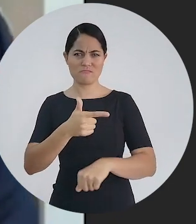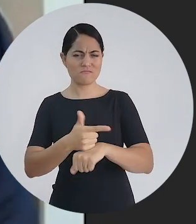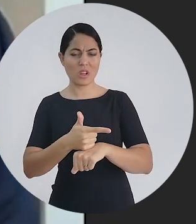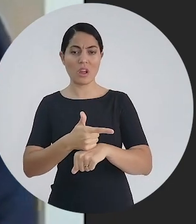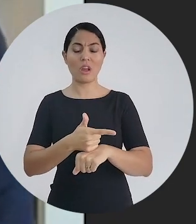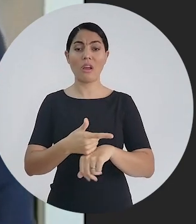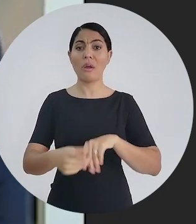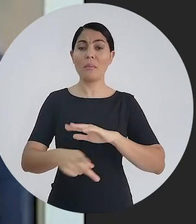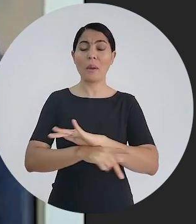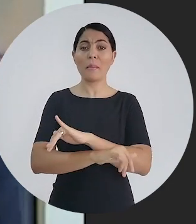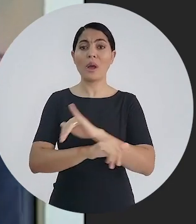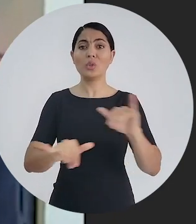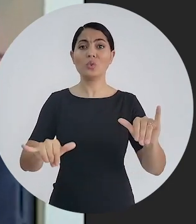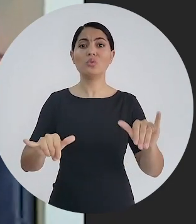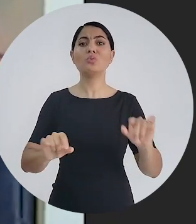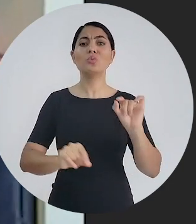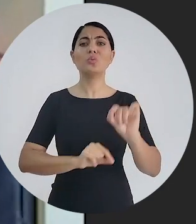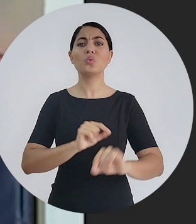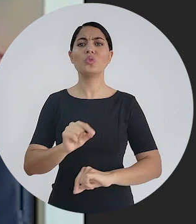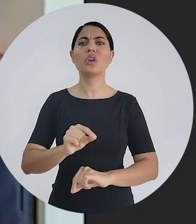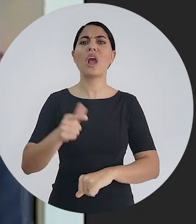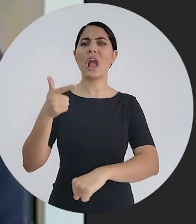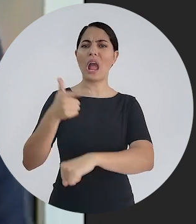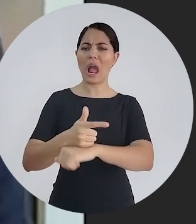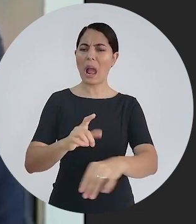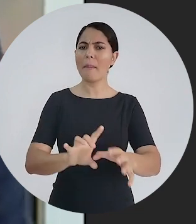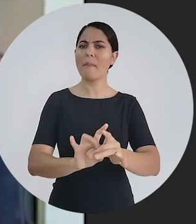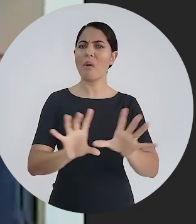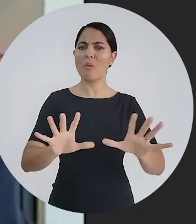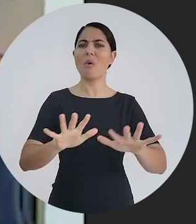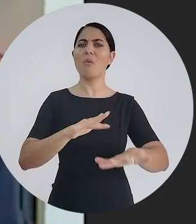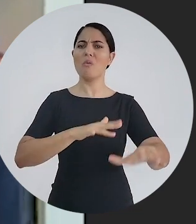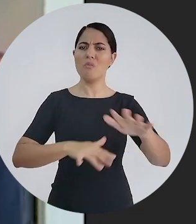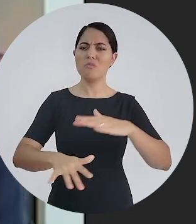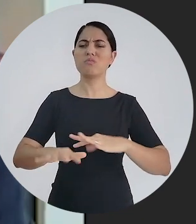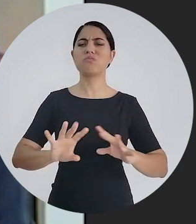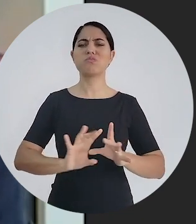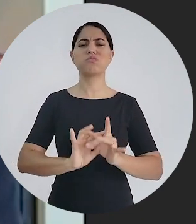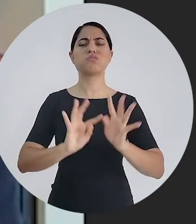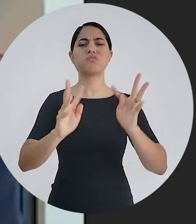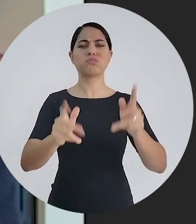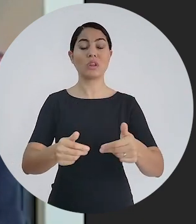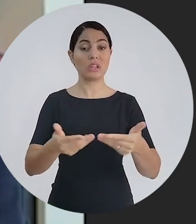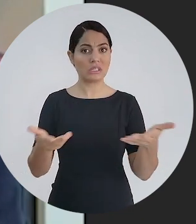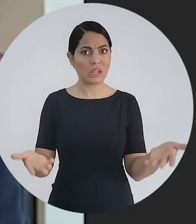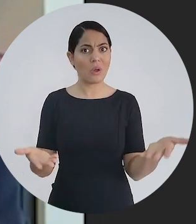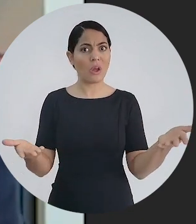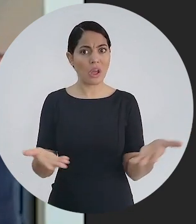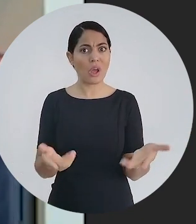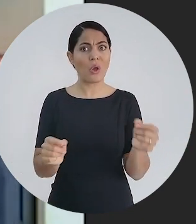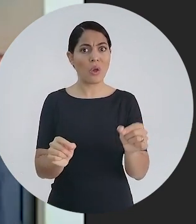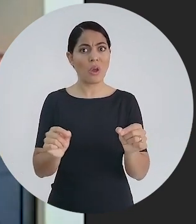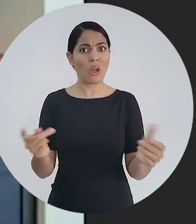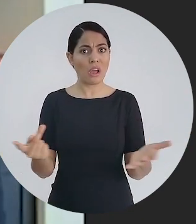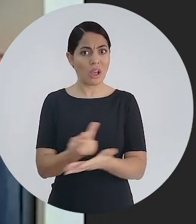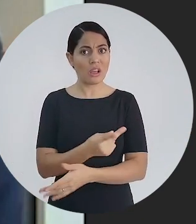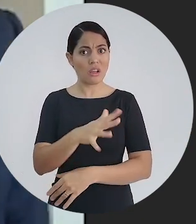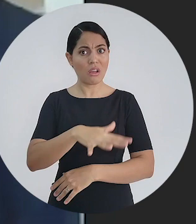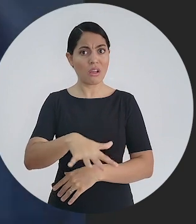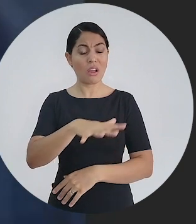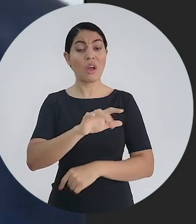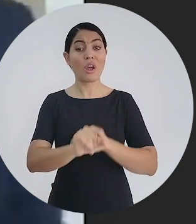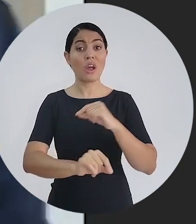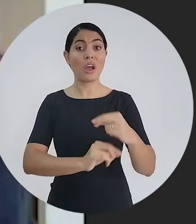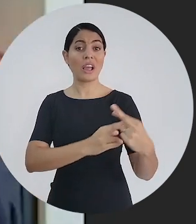próprio discurso de proliferação das armas. E aí é nesse lugar, local que levará esse discurso.